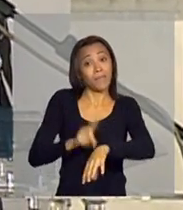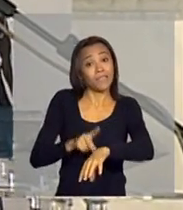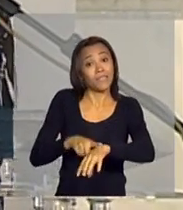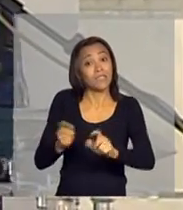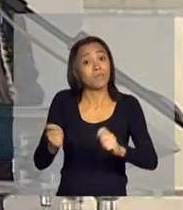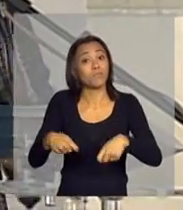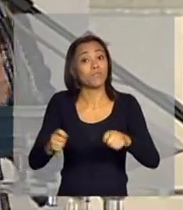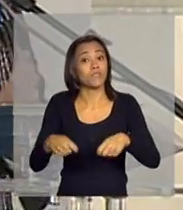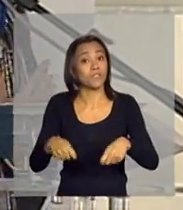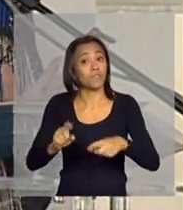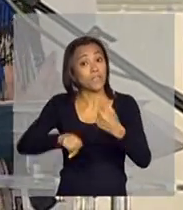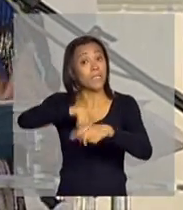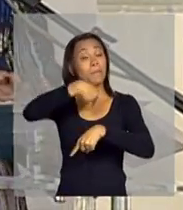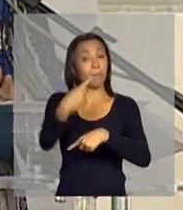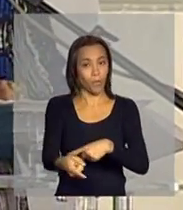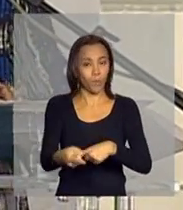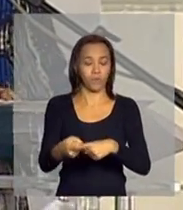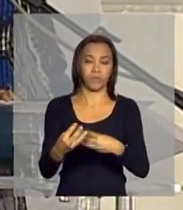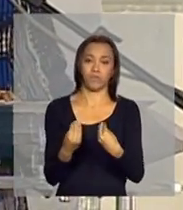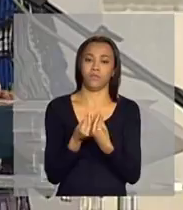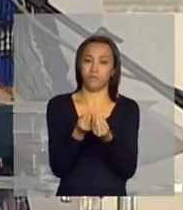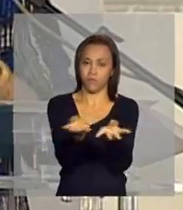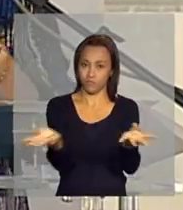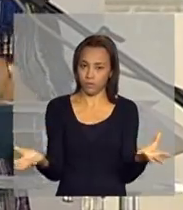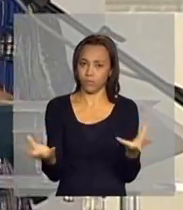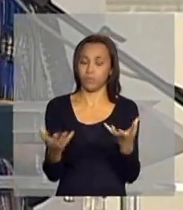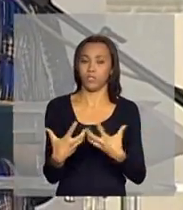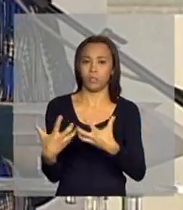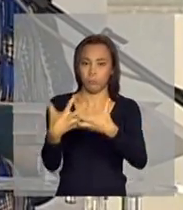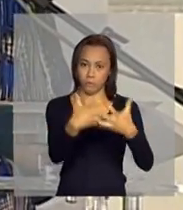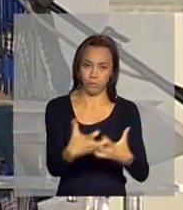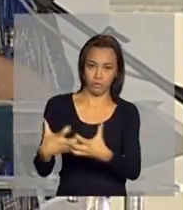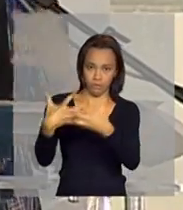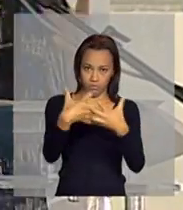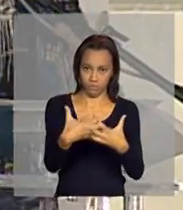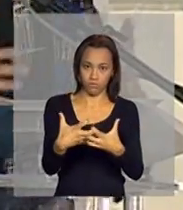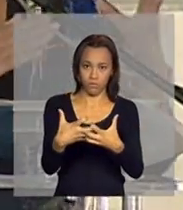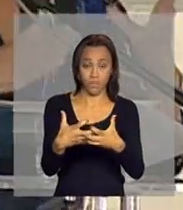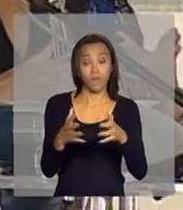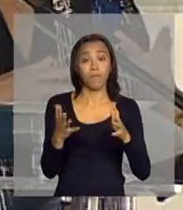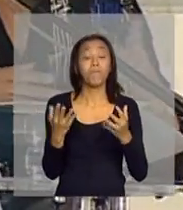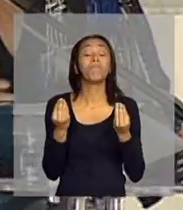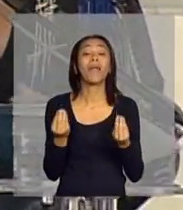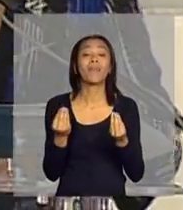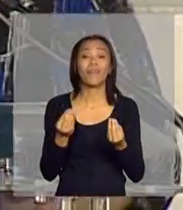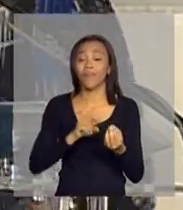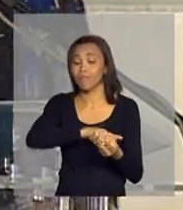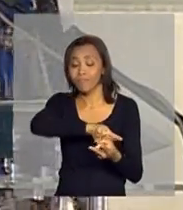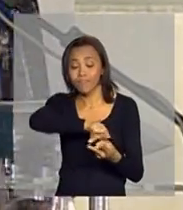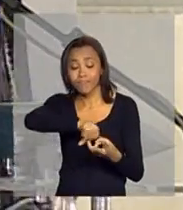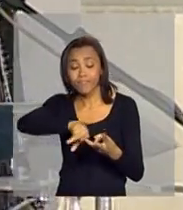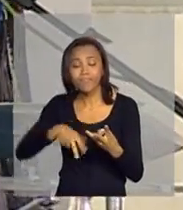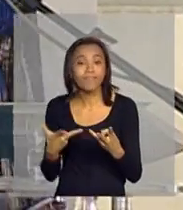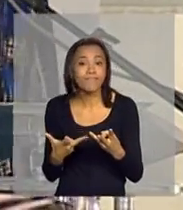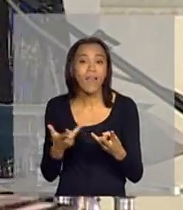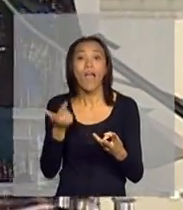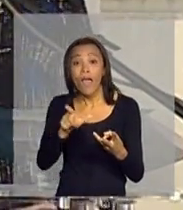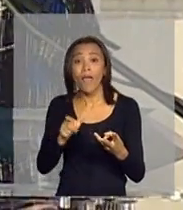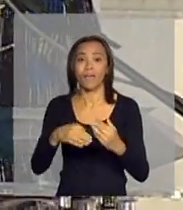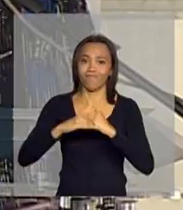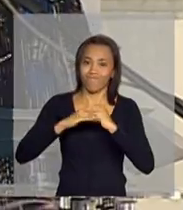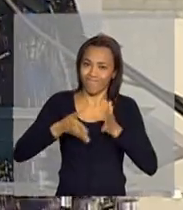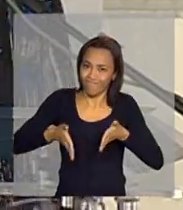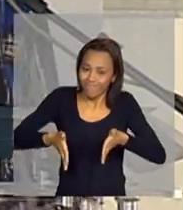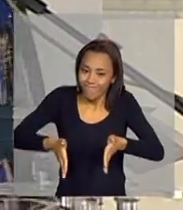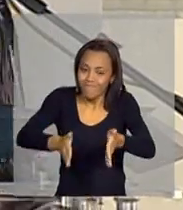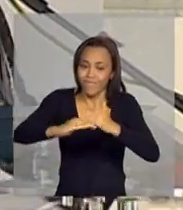de receber caminhão caçamba. Bom, para que tudo isso? O que nós queremos é atacar estrada vicinal. A